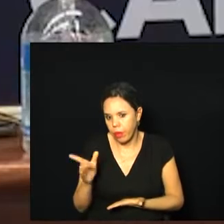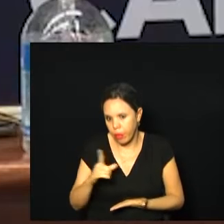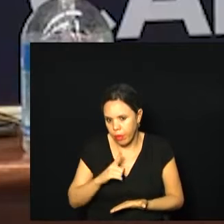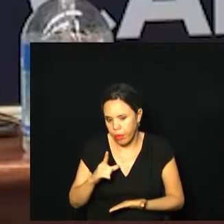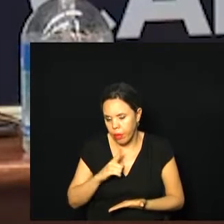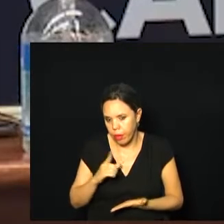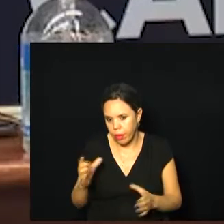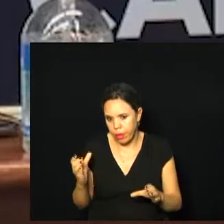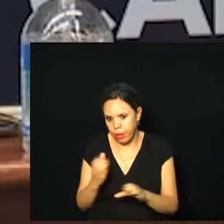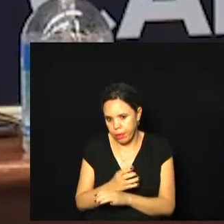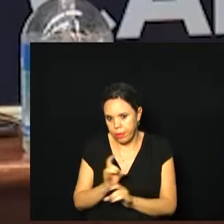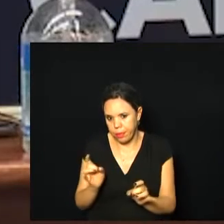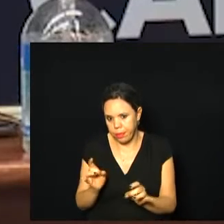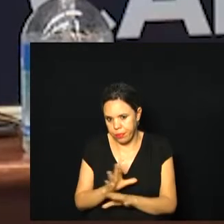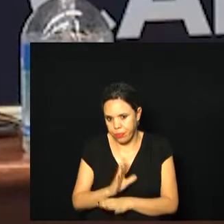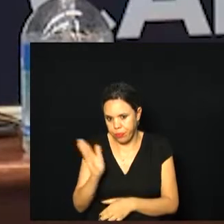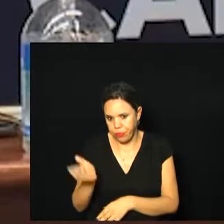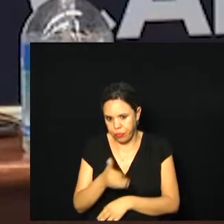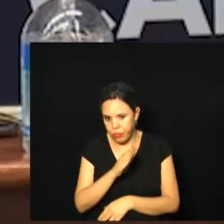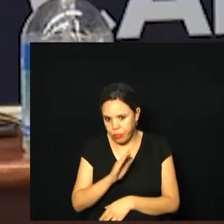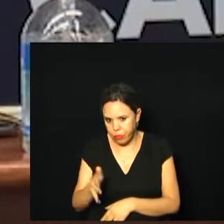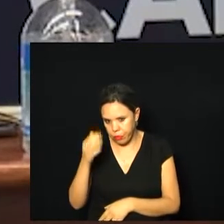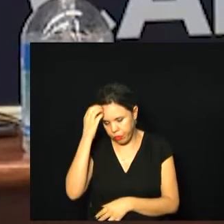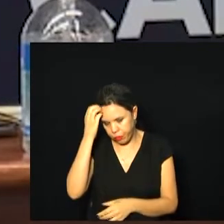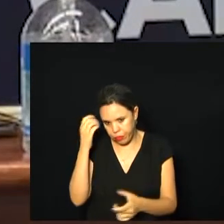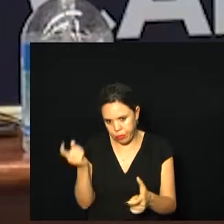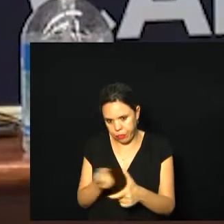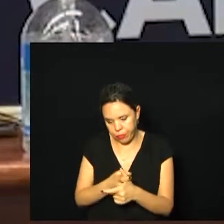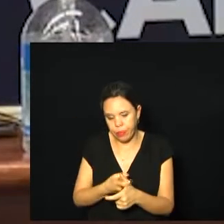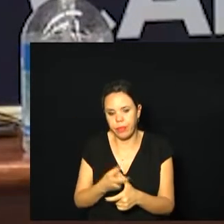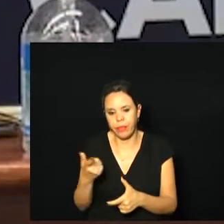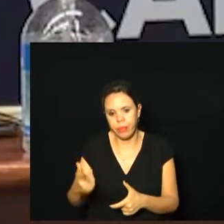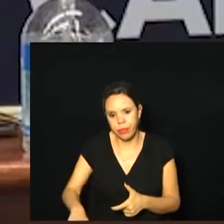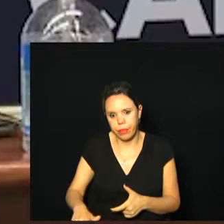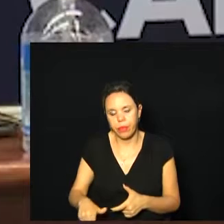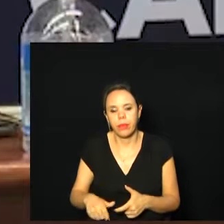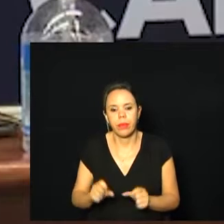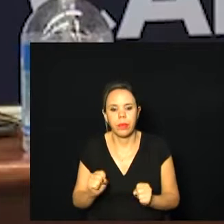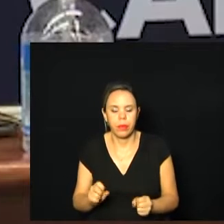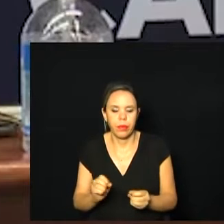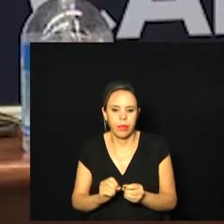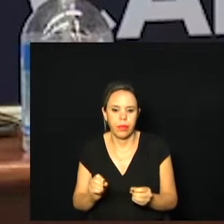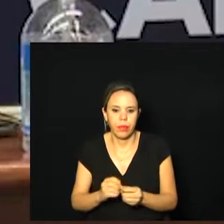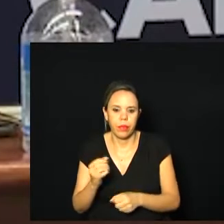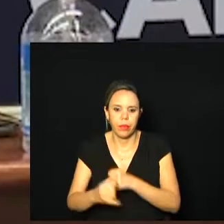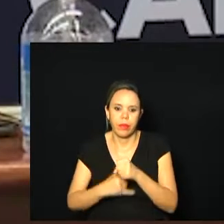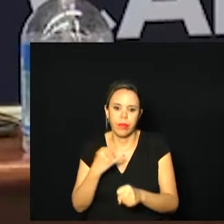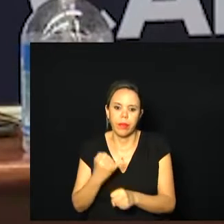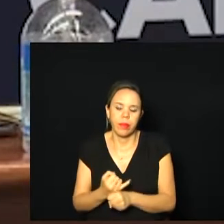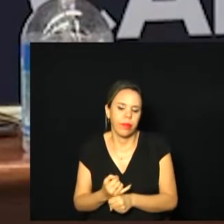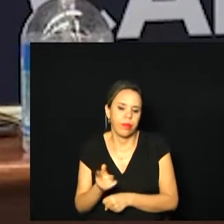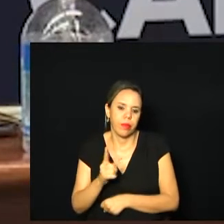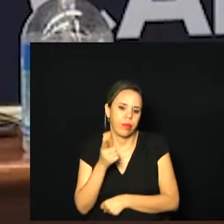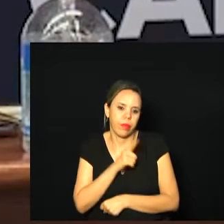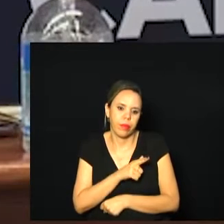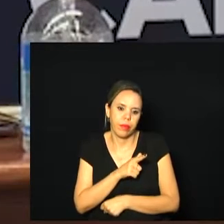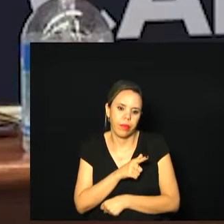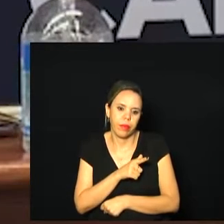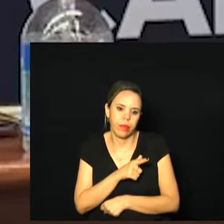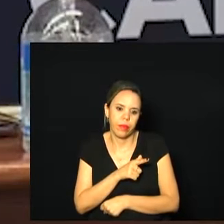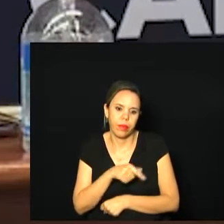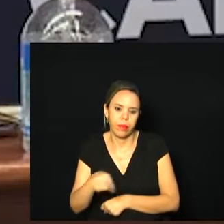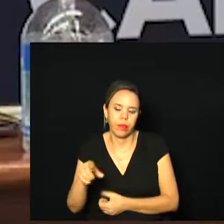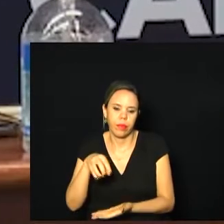sido completamente cancelado e a dívida reconstituída, ele inclusive poderá fazer pelo site. Se não conseguir, se dirige